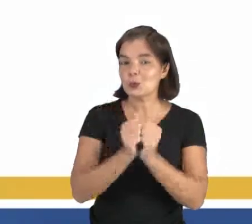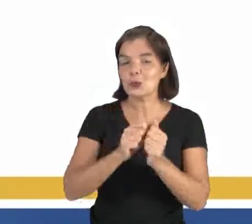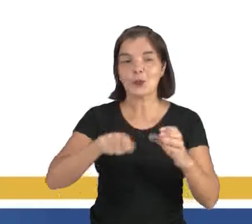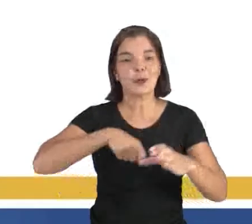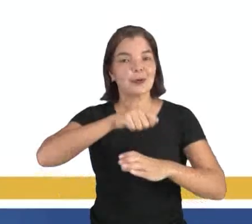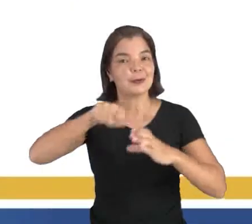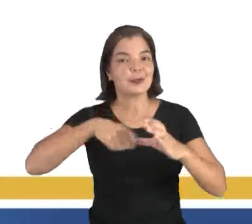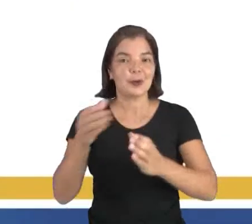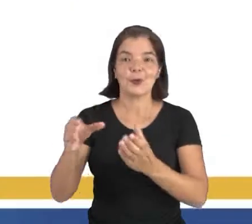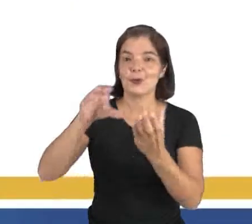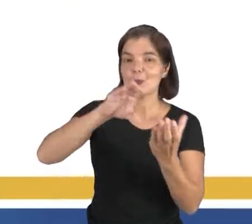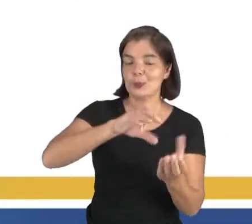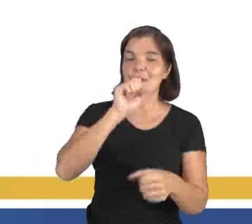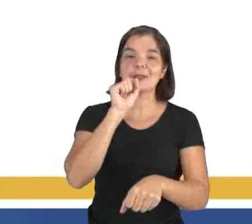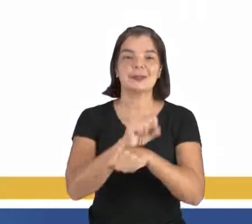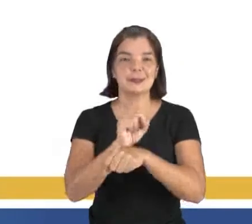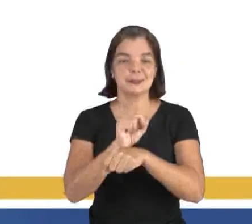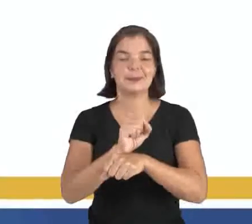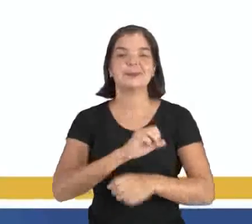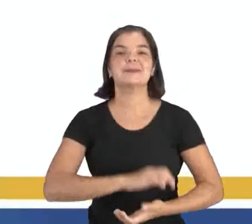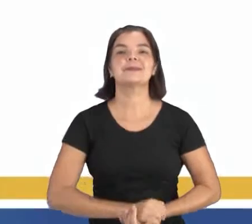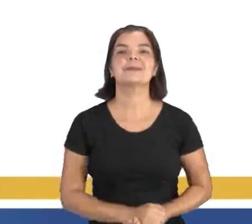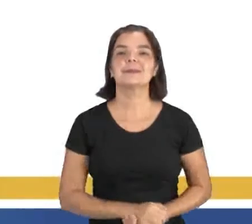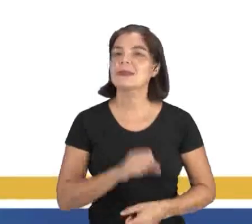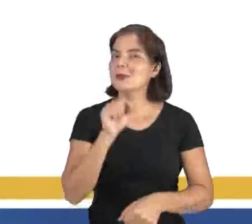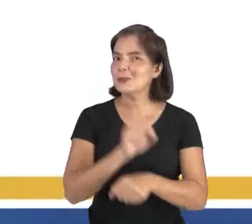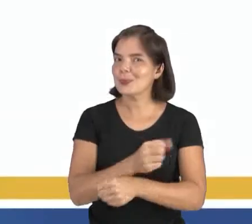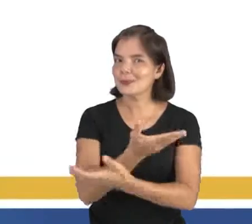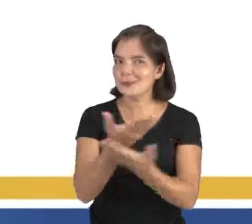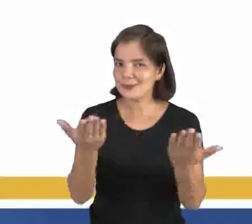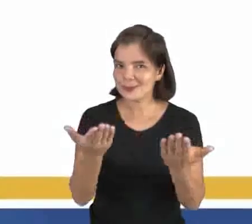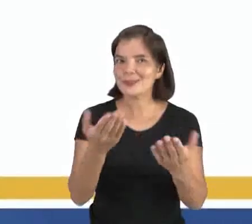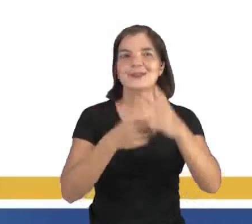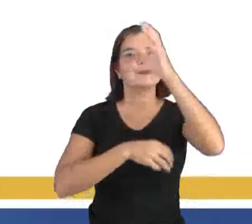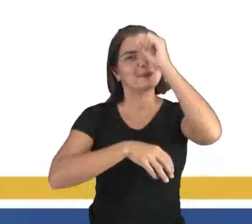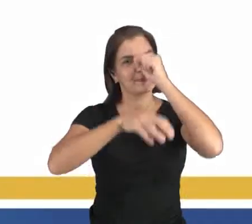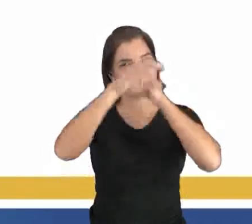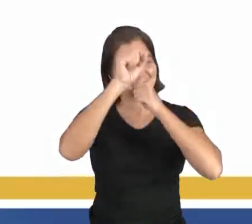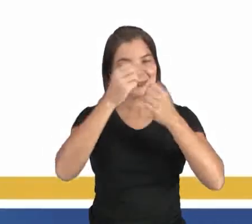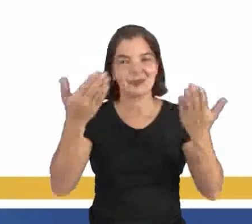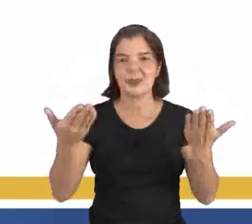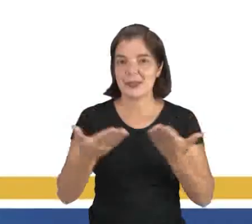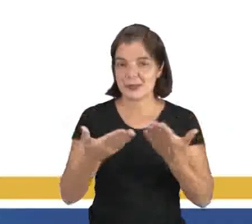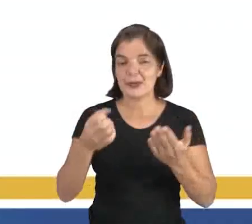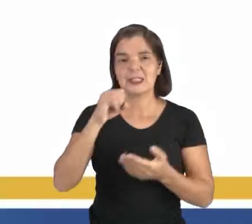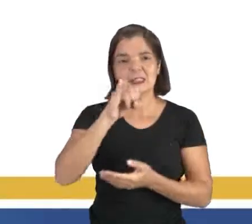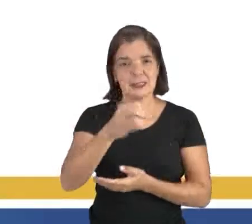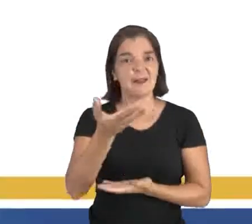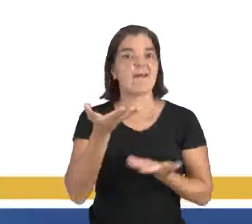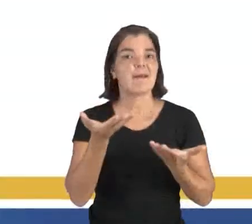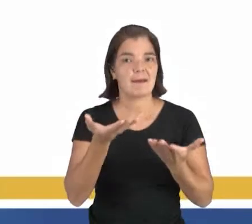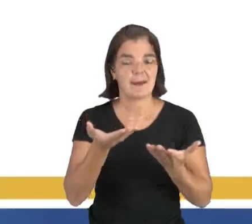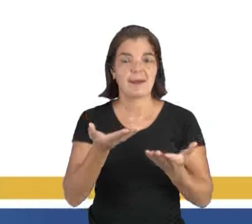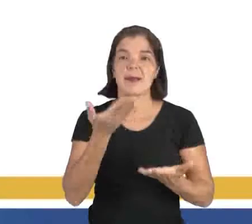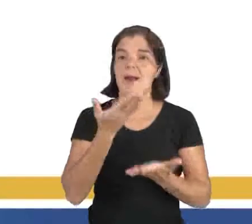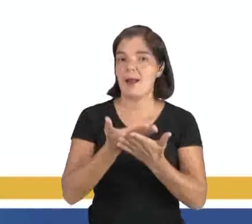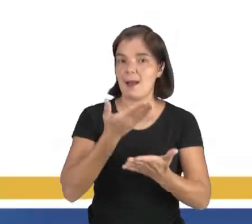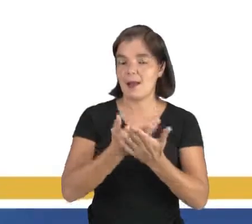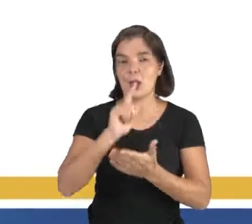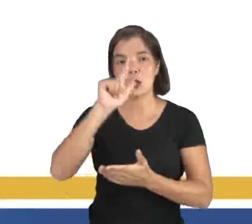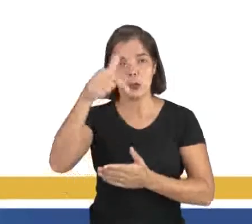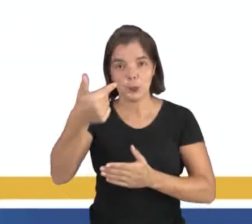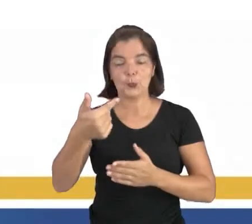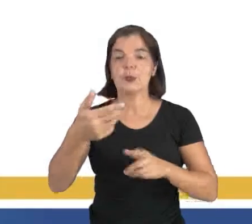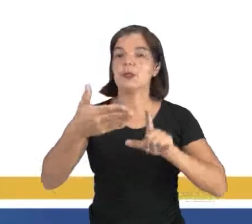mexa, despeje e espere. Espero que vocês tenham aprendido. Agora, se você quiser rever a esta e a